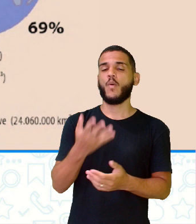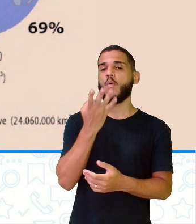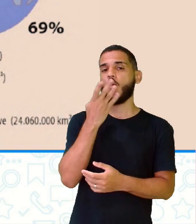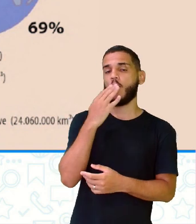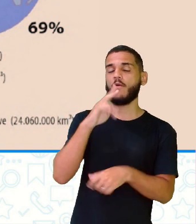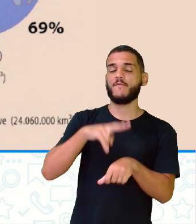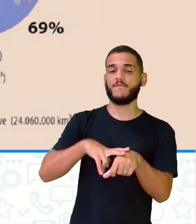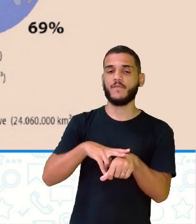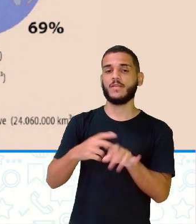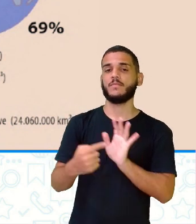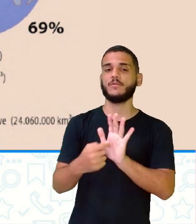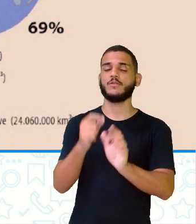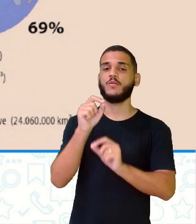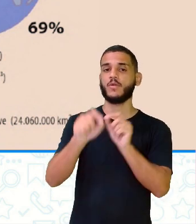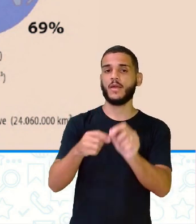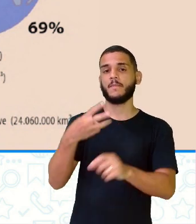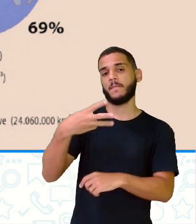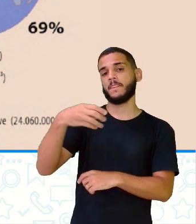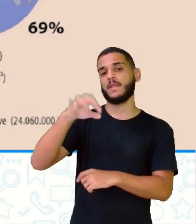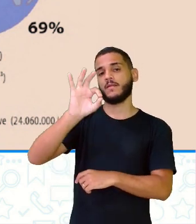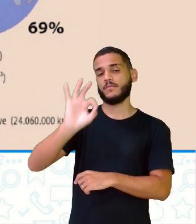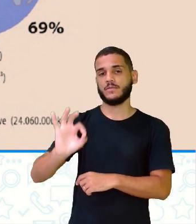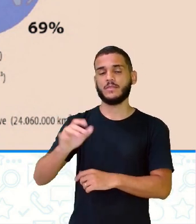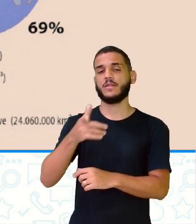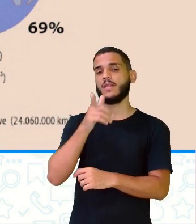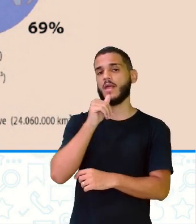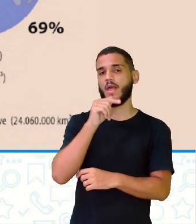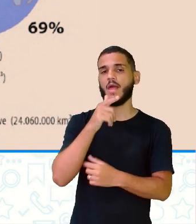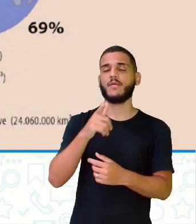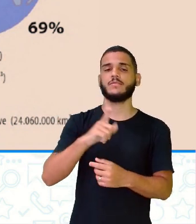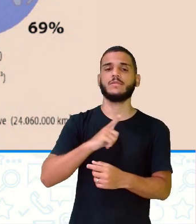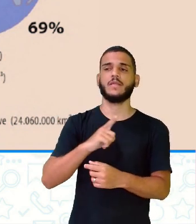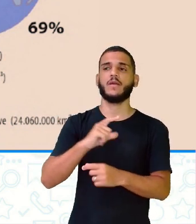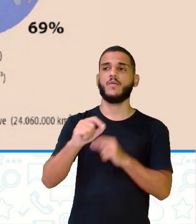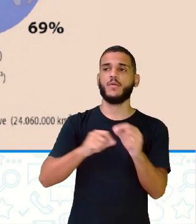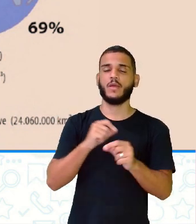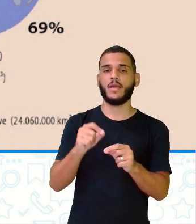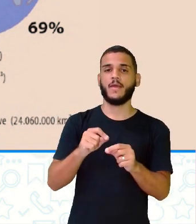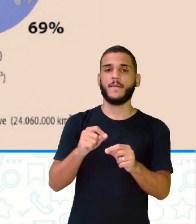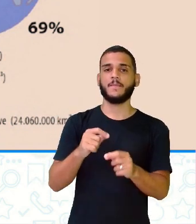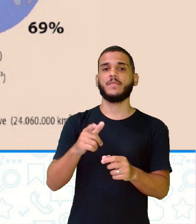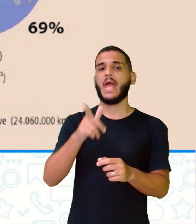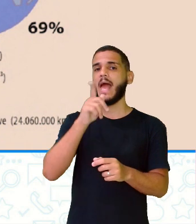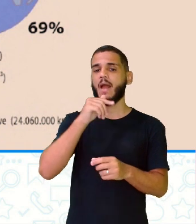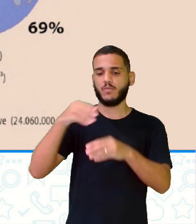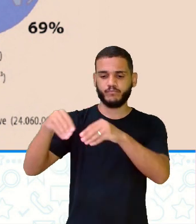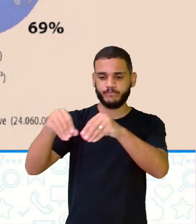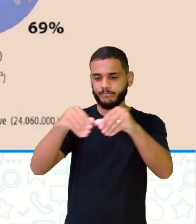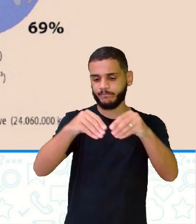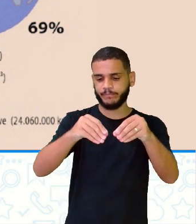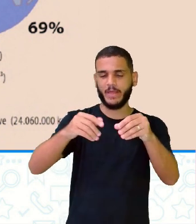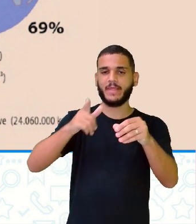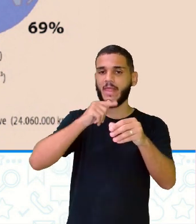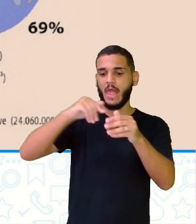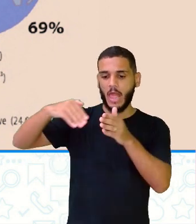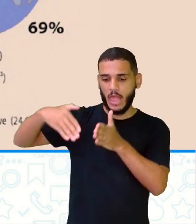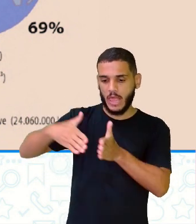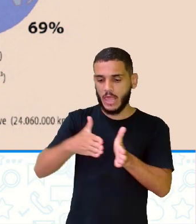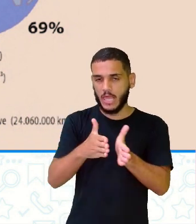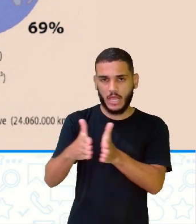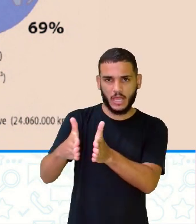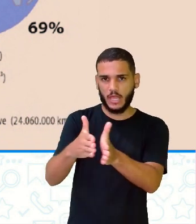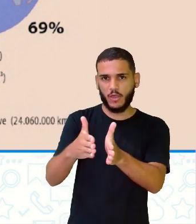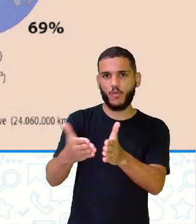verde, está mostrando que 30% da água está naquelas águas subterrâneas, que são aqueles rios subterrâneos que a gente já falou